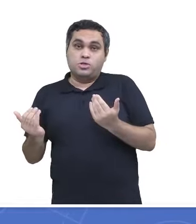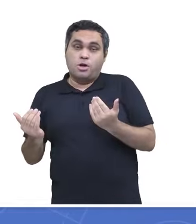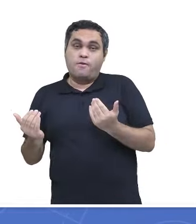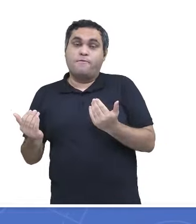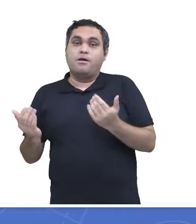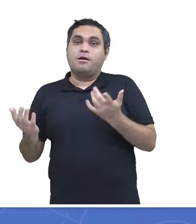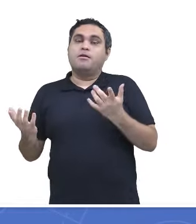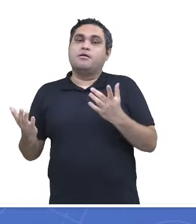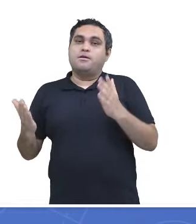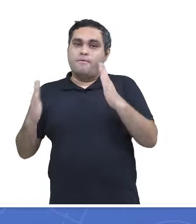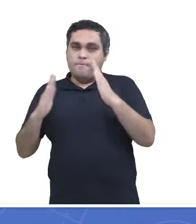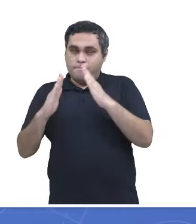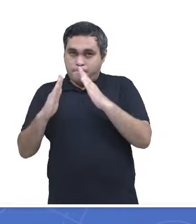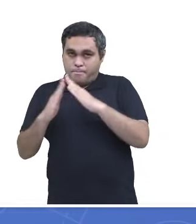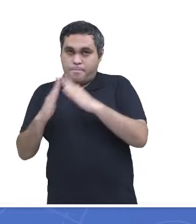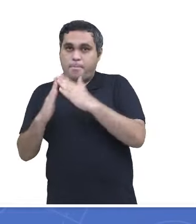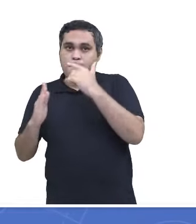casa,